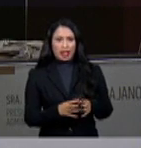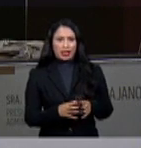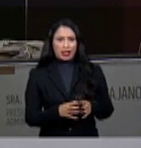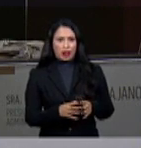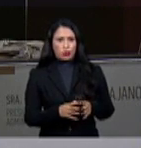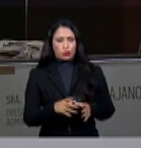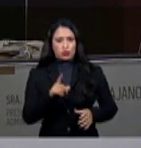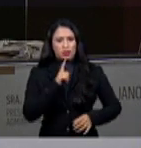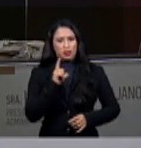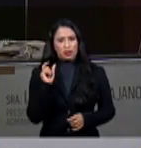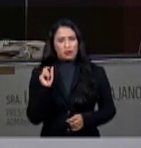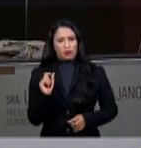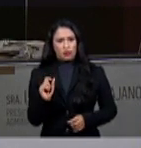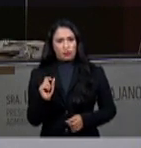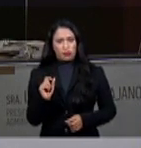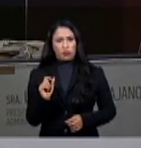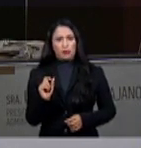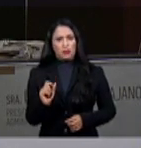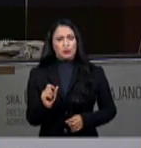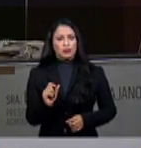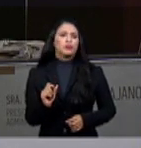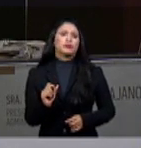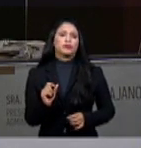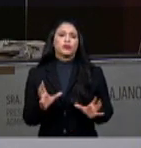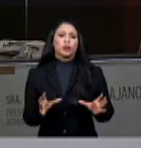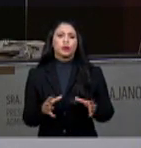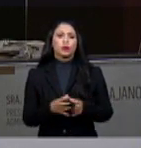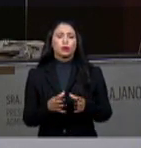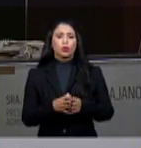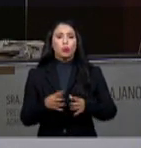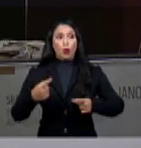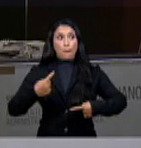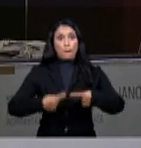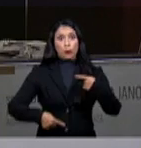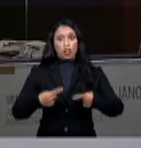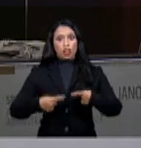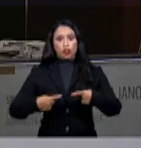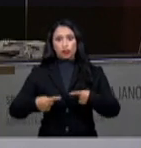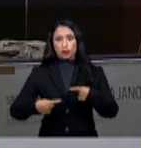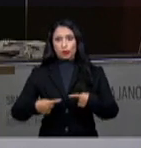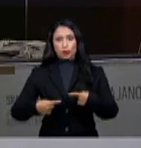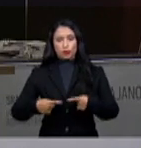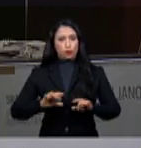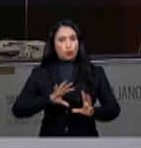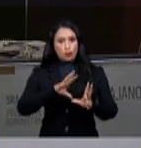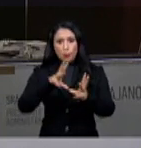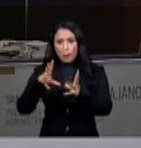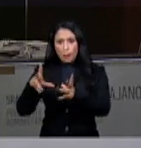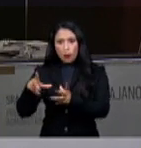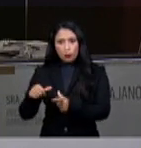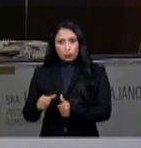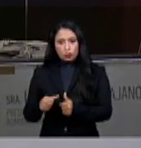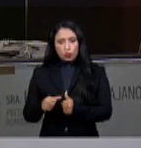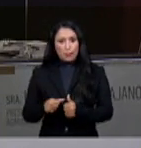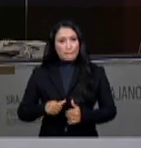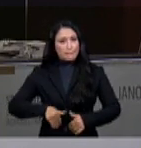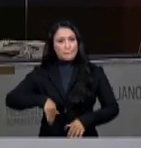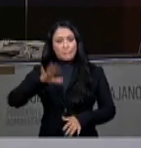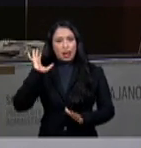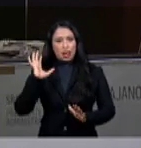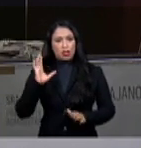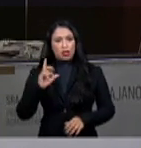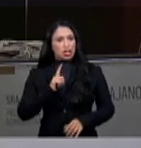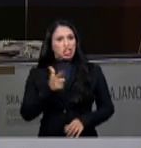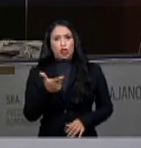eu sempre sei muito bem onde eu quero chegar que seria o maior grupo político do mundo o político apartidário